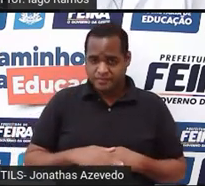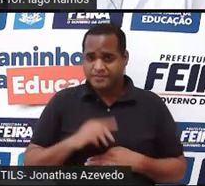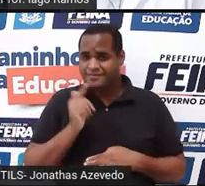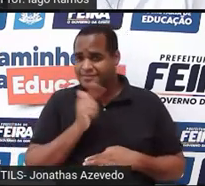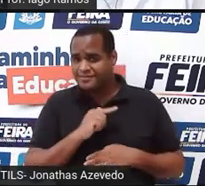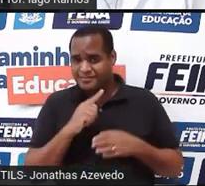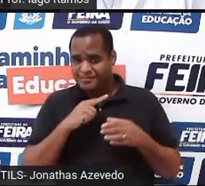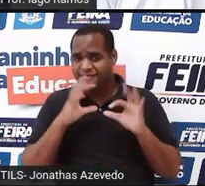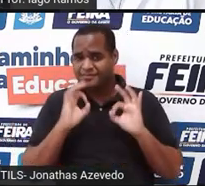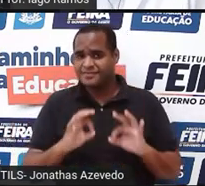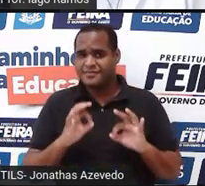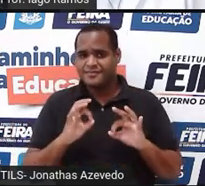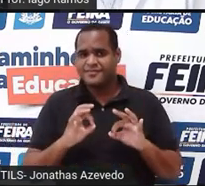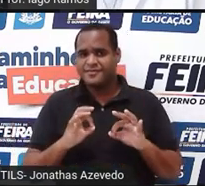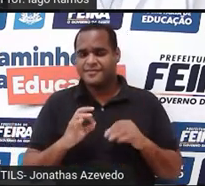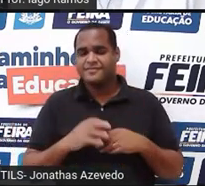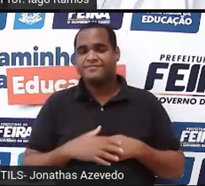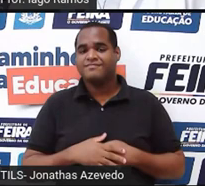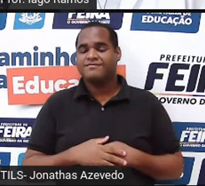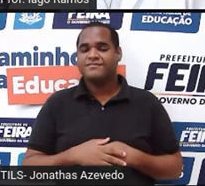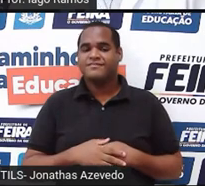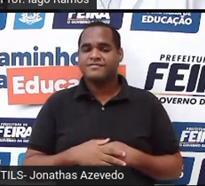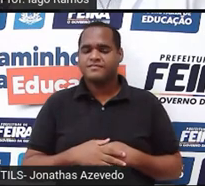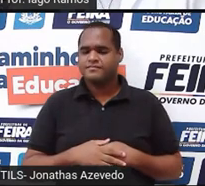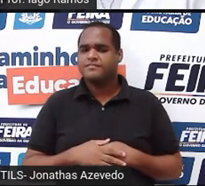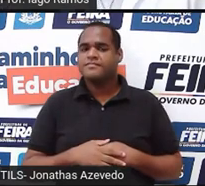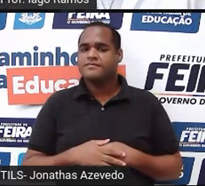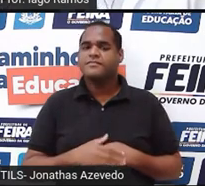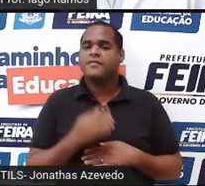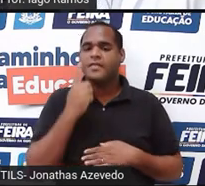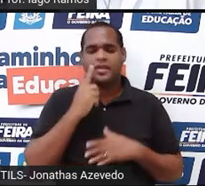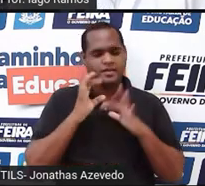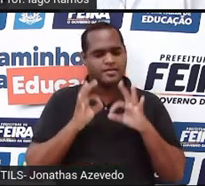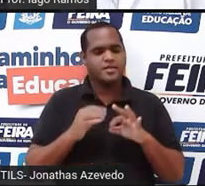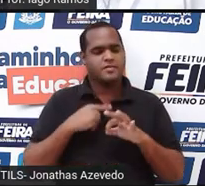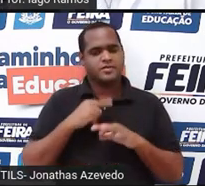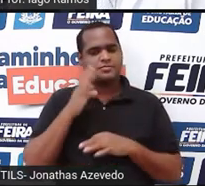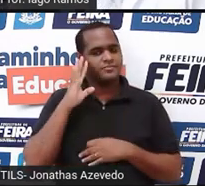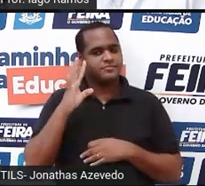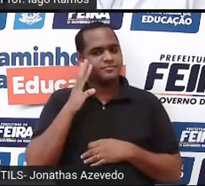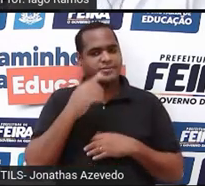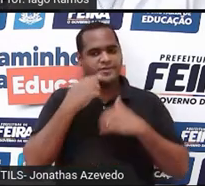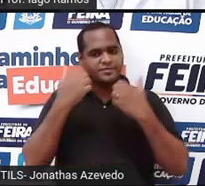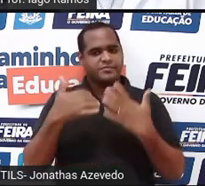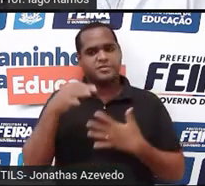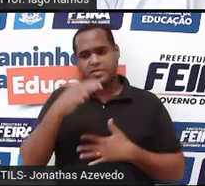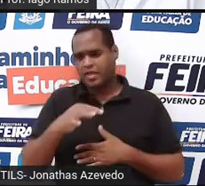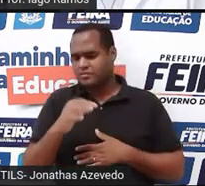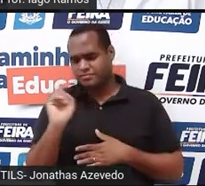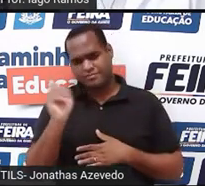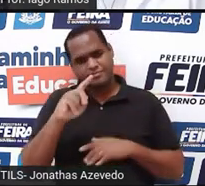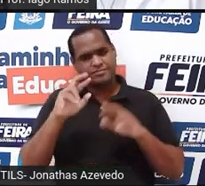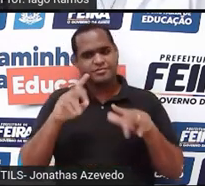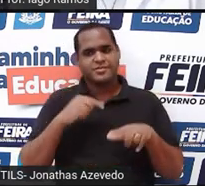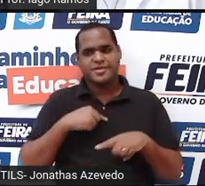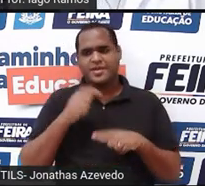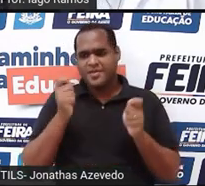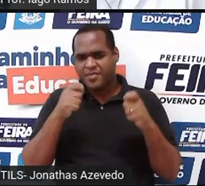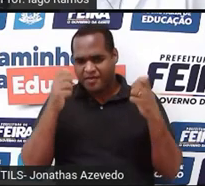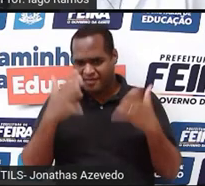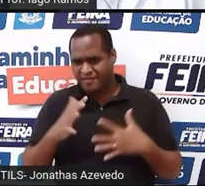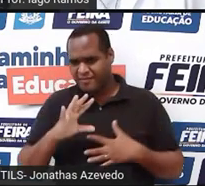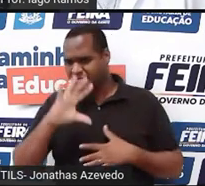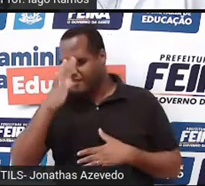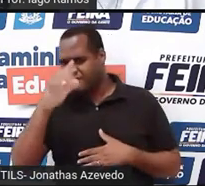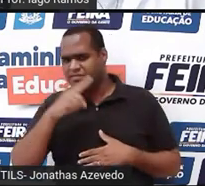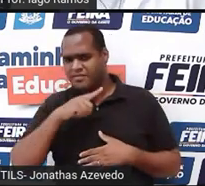certo isso acontecer se você já com certeza você já disse não é certo professor não há garantia de que